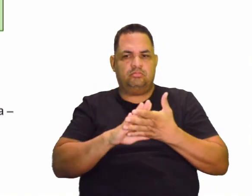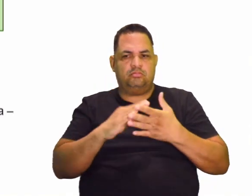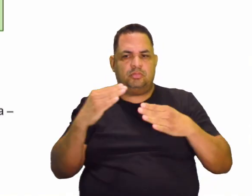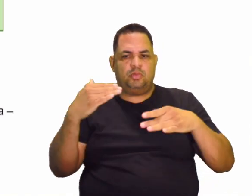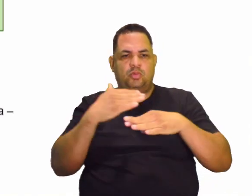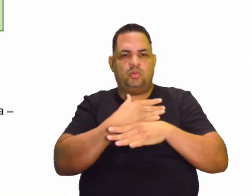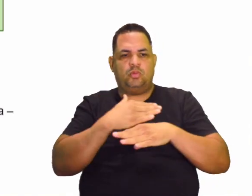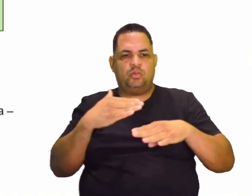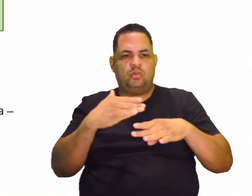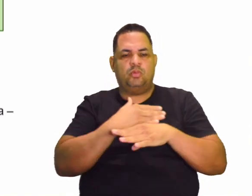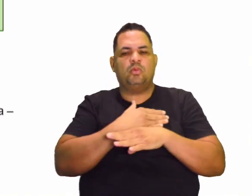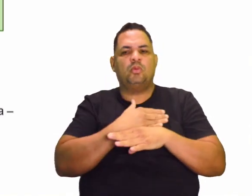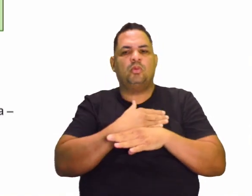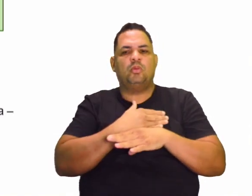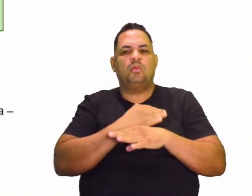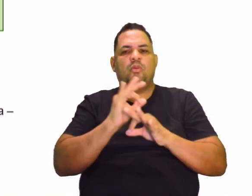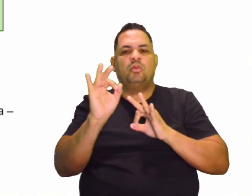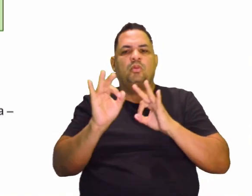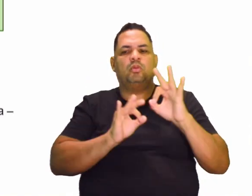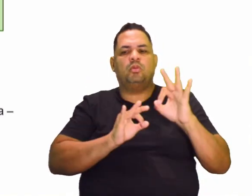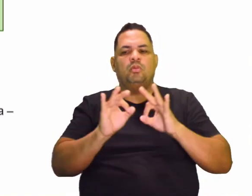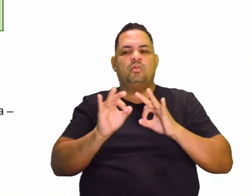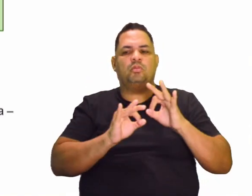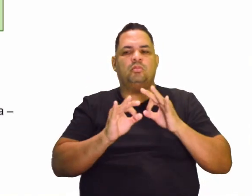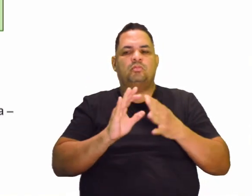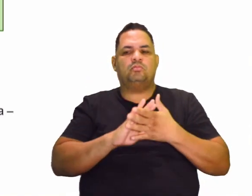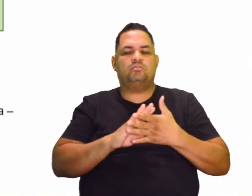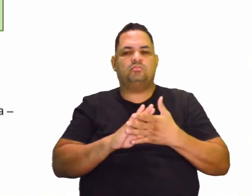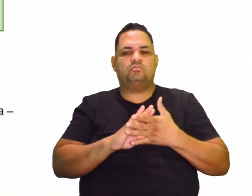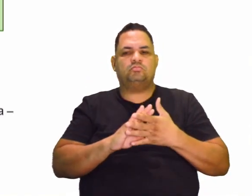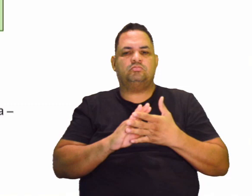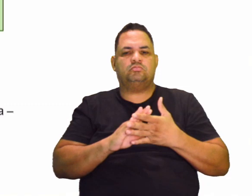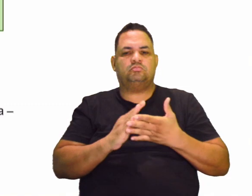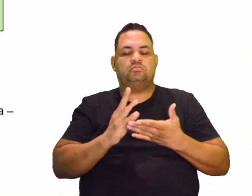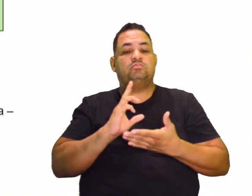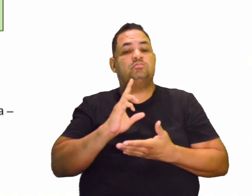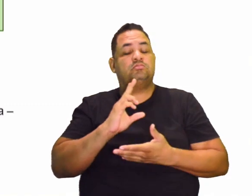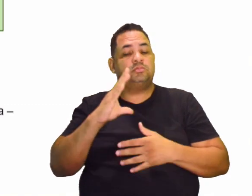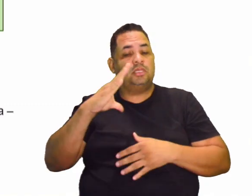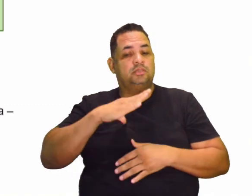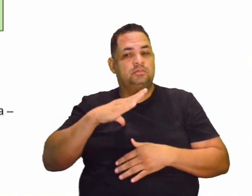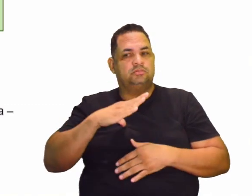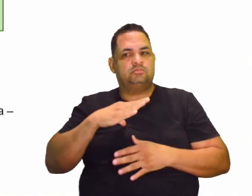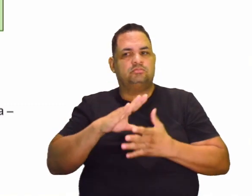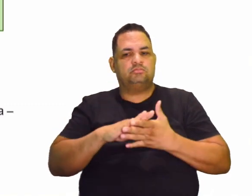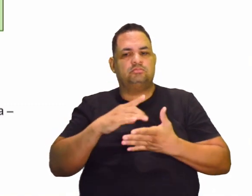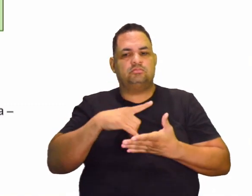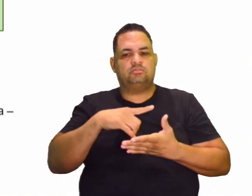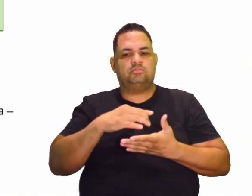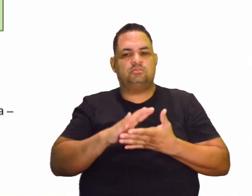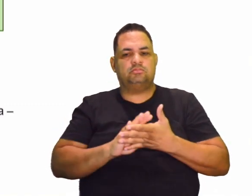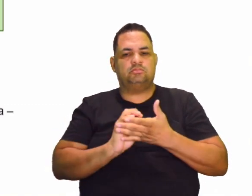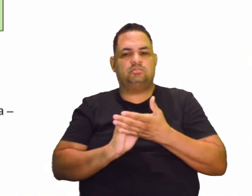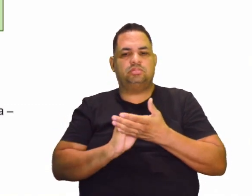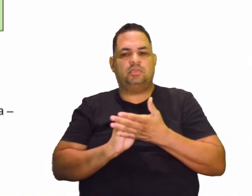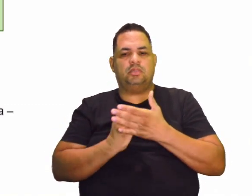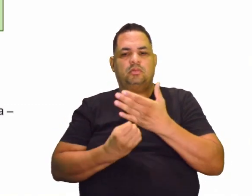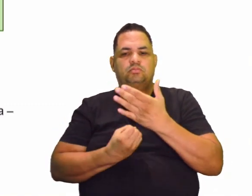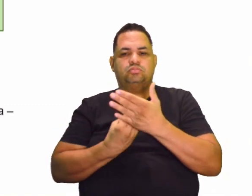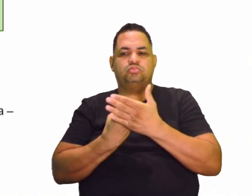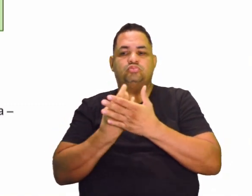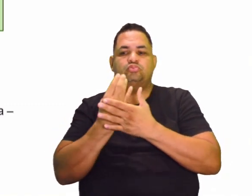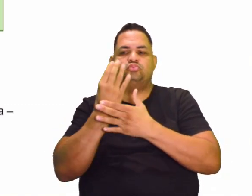organização urbana, né, intacta ainda, mesmo a cidade sendo coberta por lavas do vulcão.